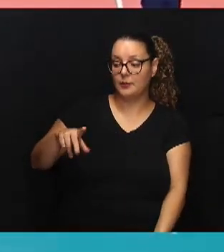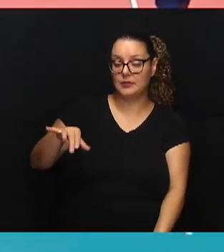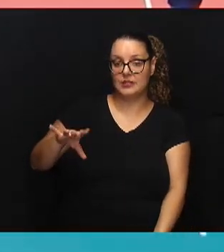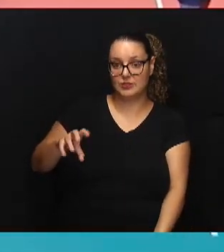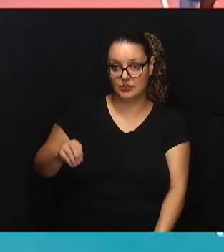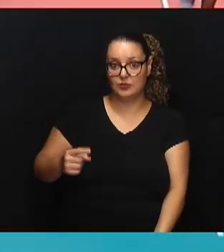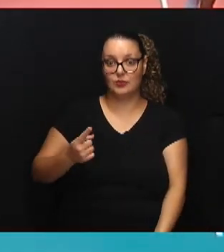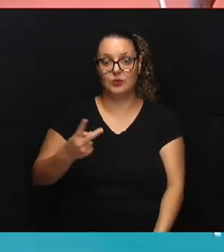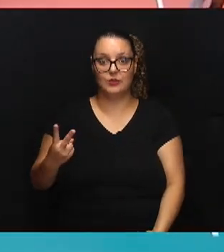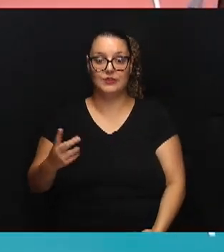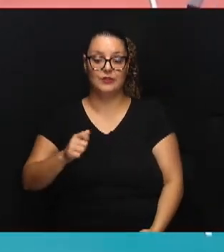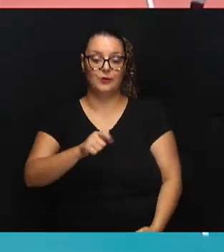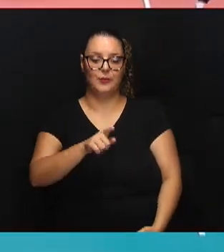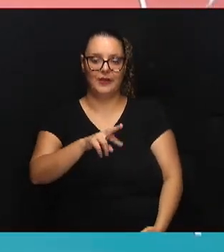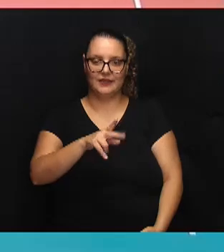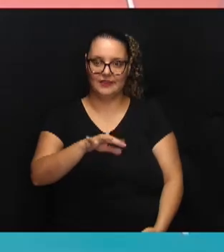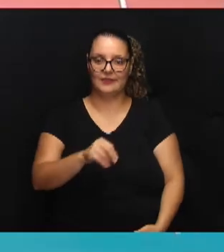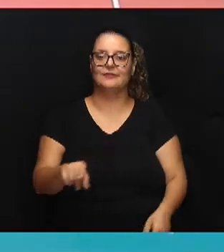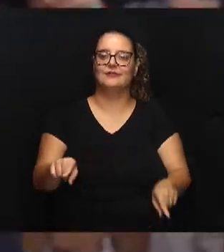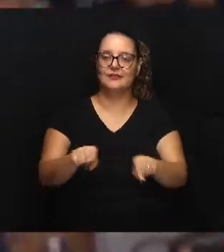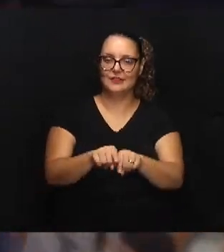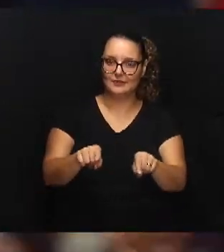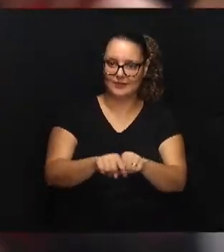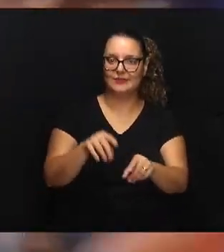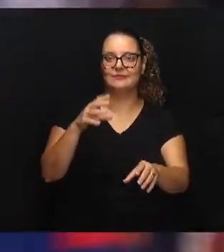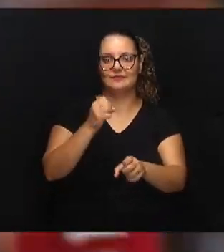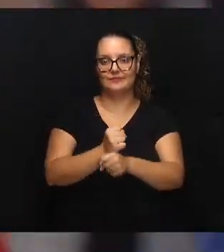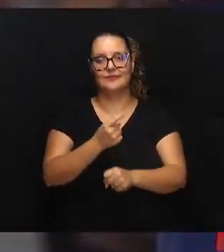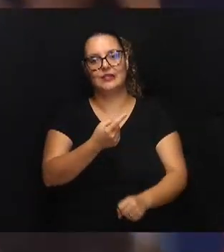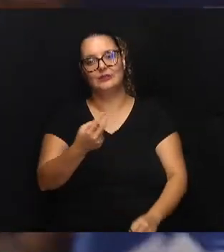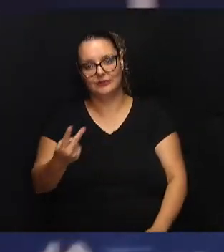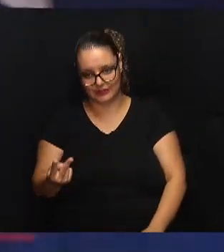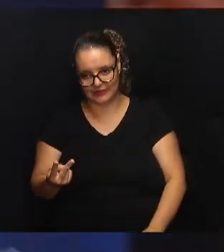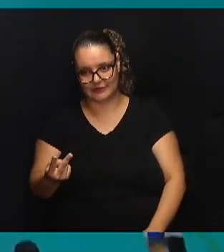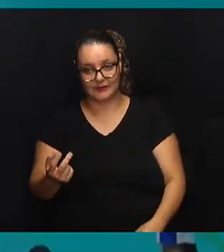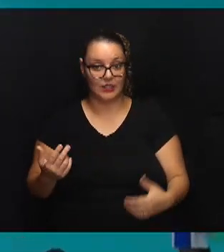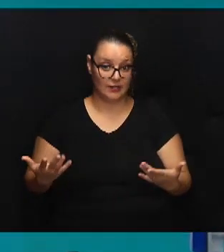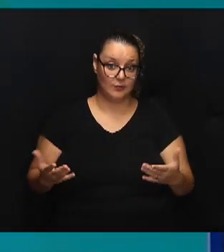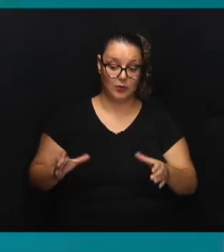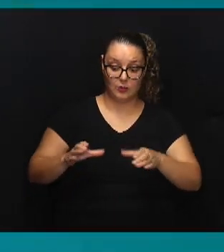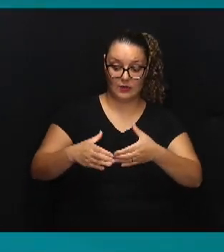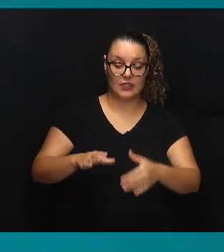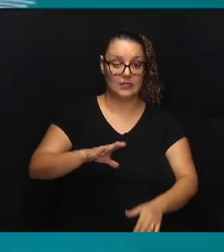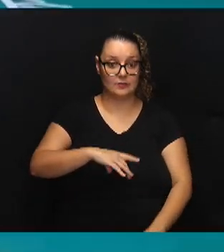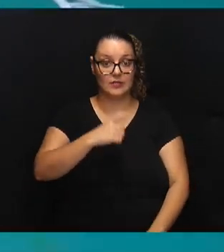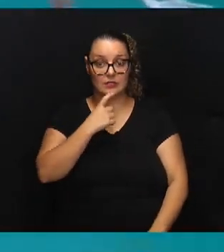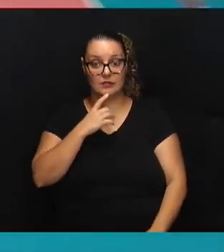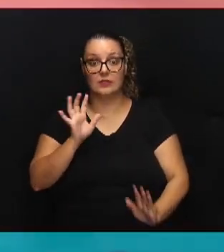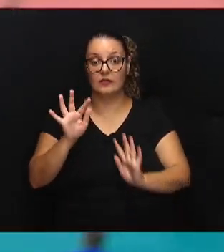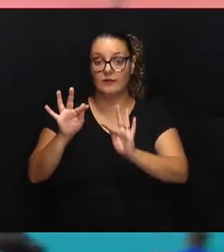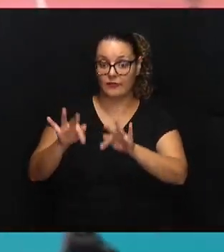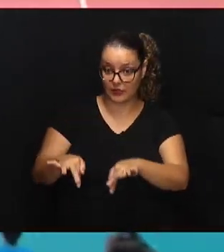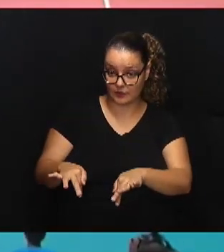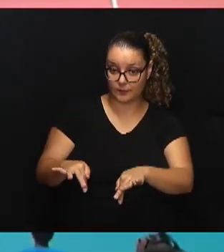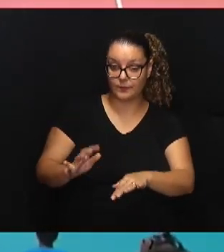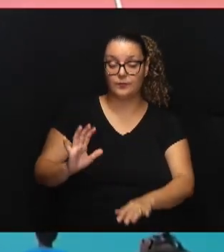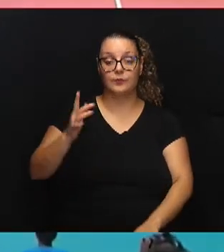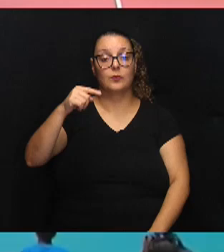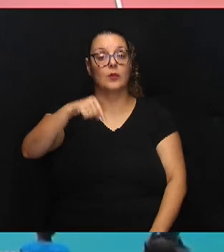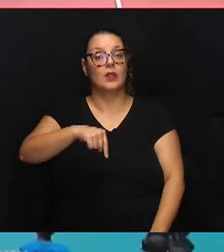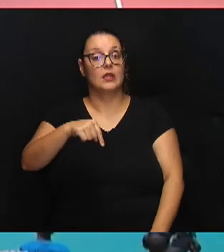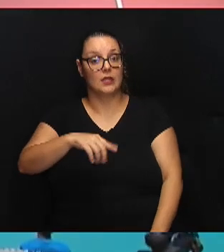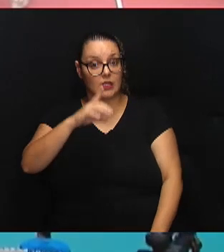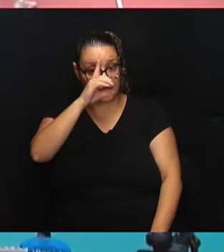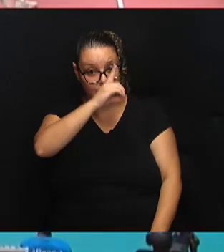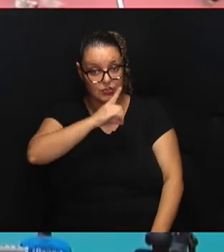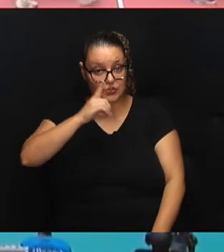pontos e o Adriano também fechou a partida com 12. Bom, a equipe campineira então está na final, que acontece neste